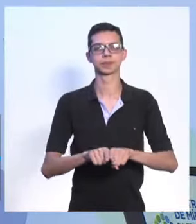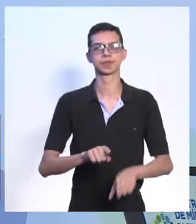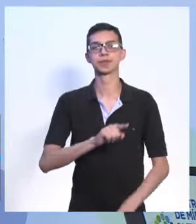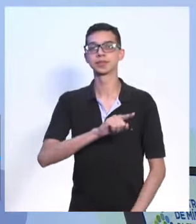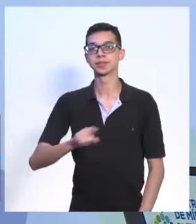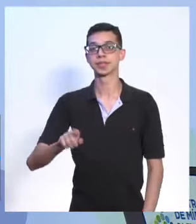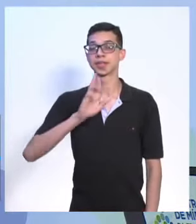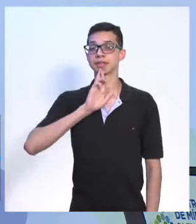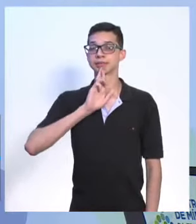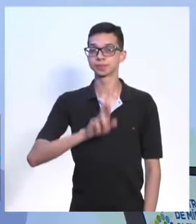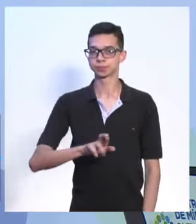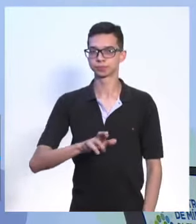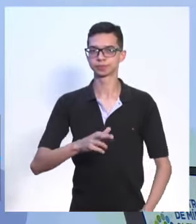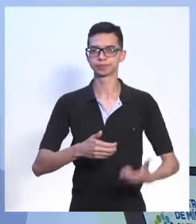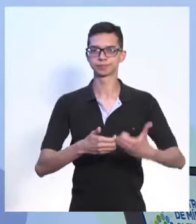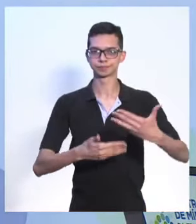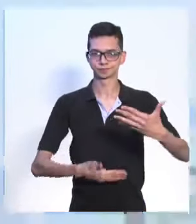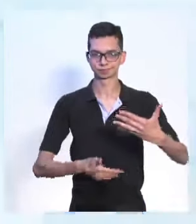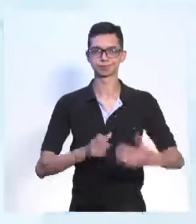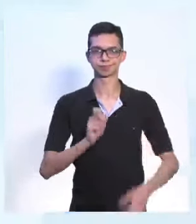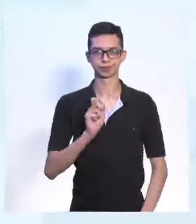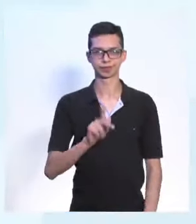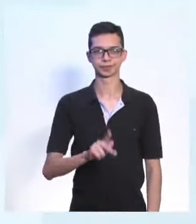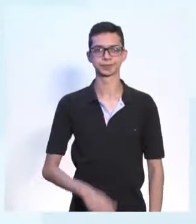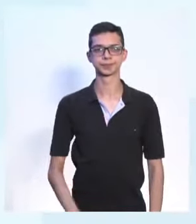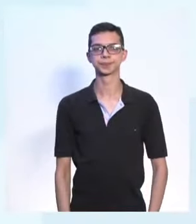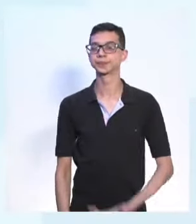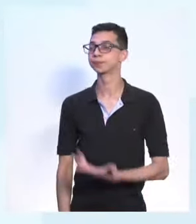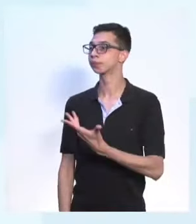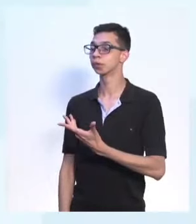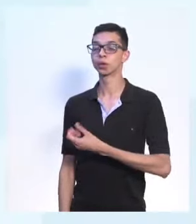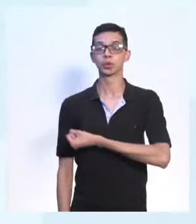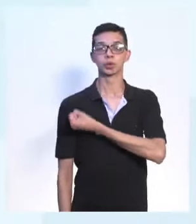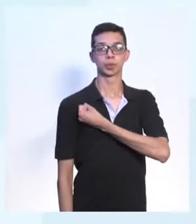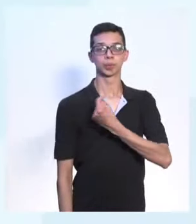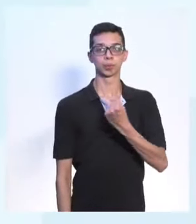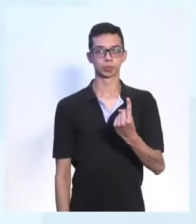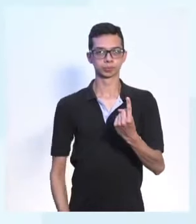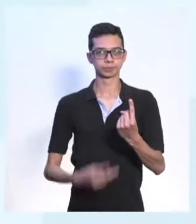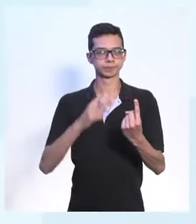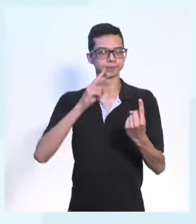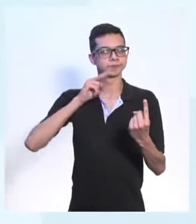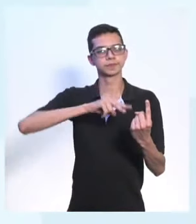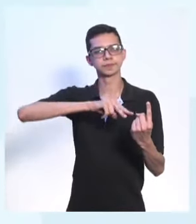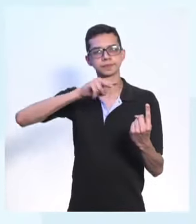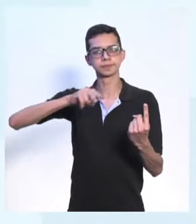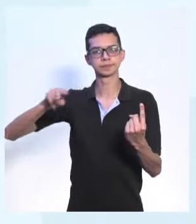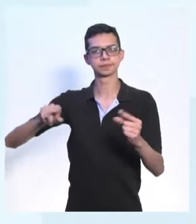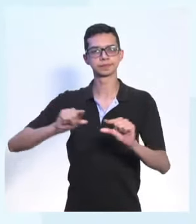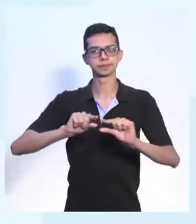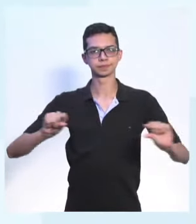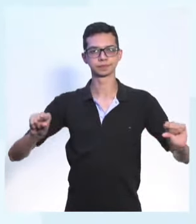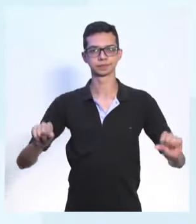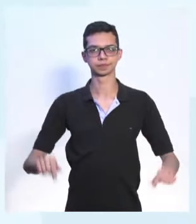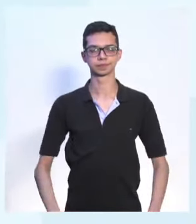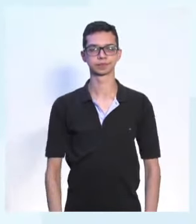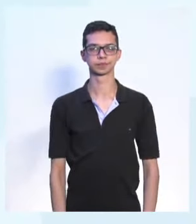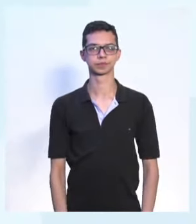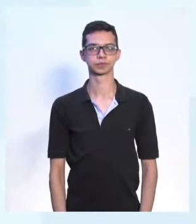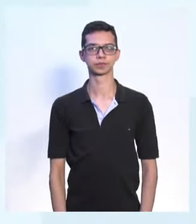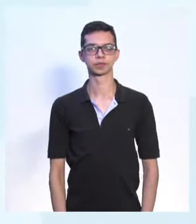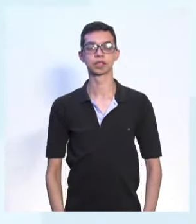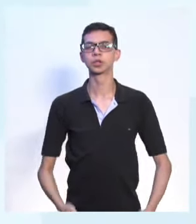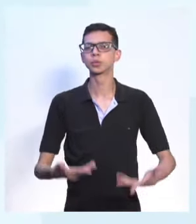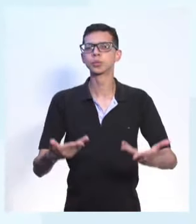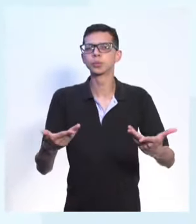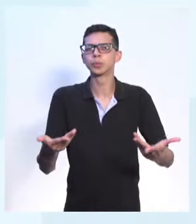responder para a gente. Question number one, Ed, what are some of the disadvantages of fossil fuels? Quais são algumas